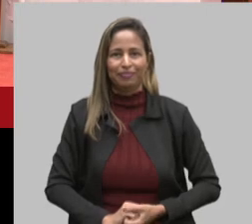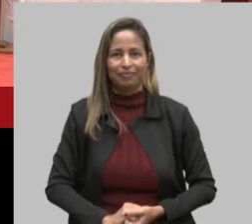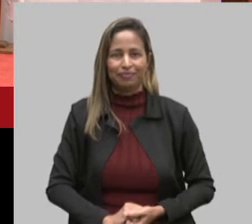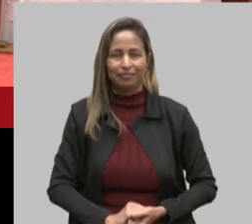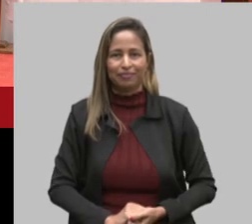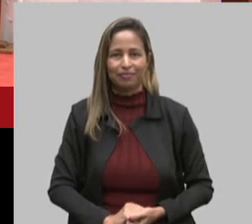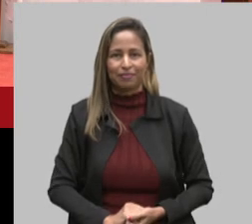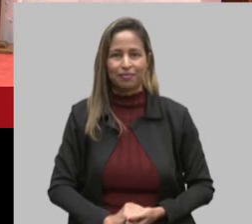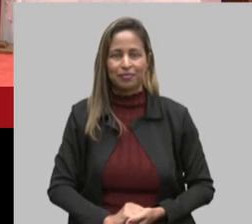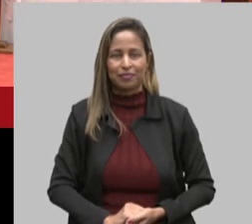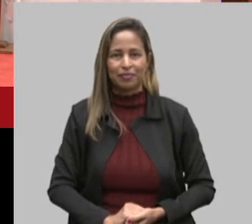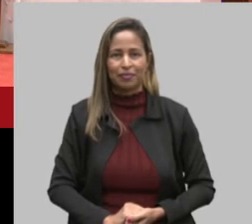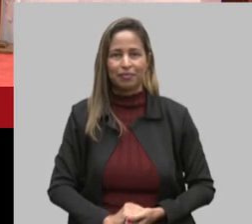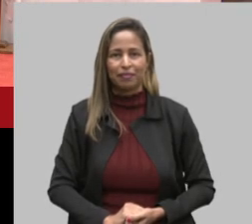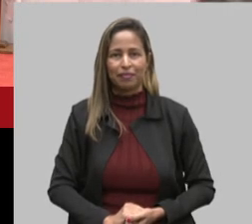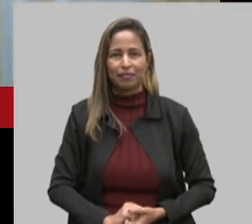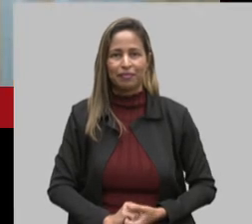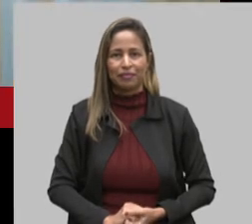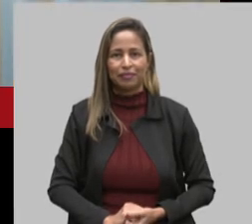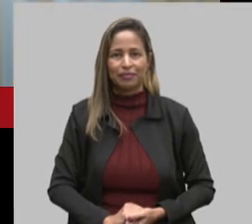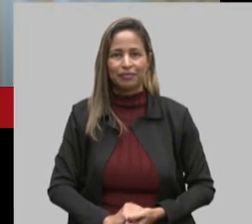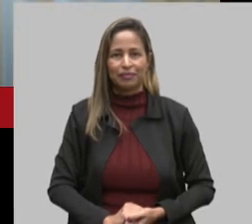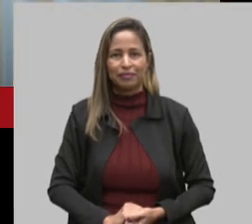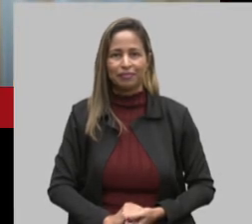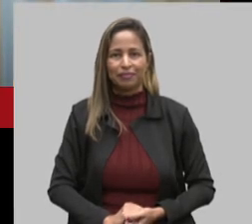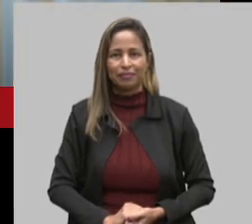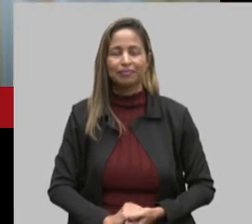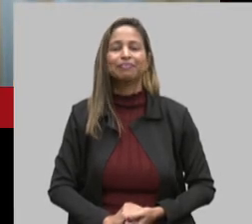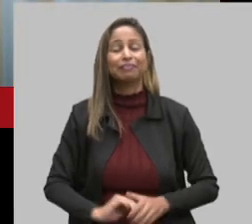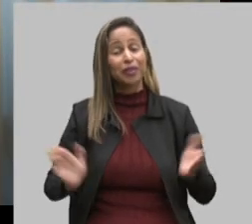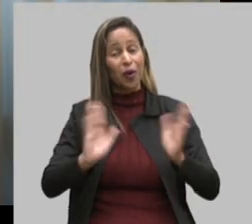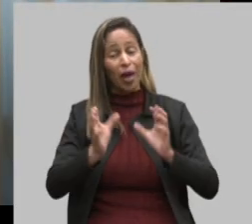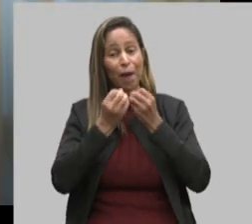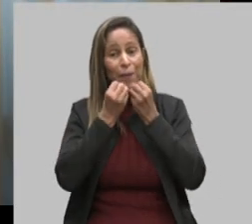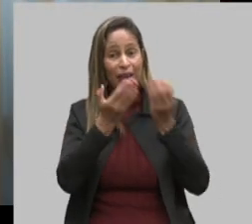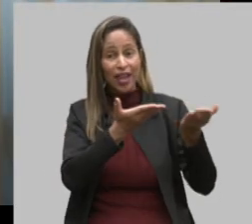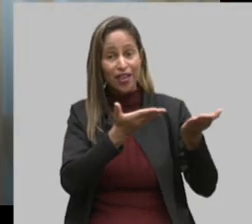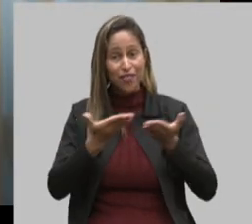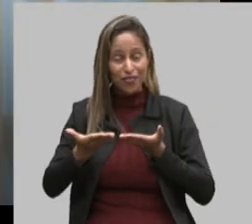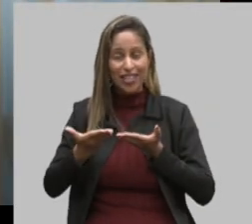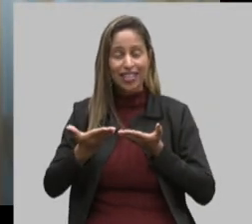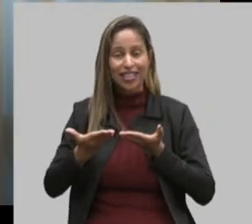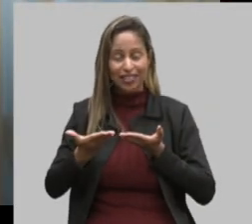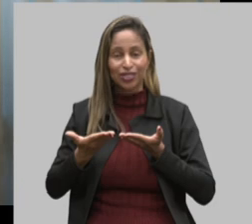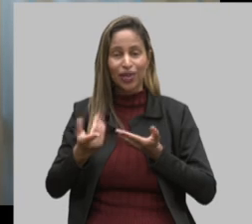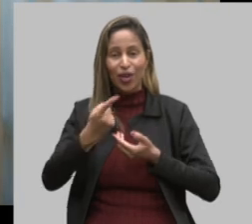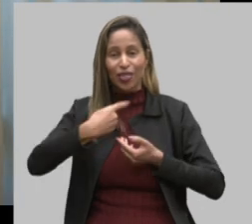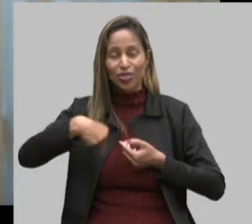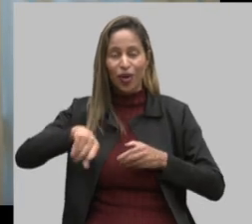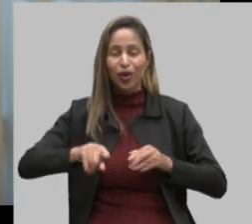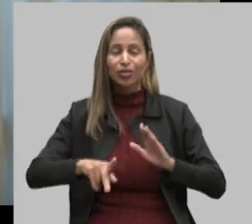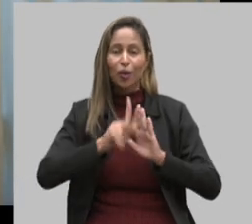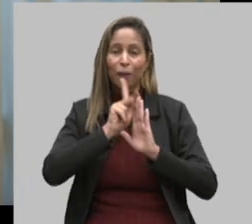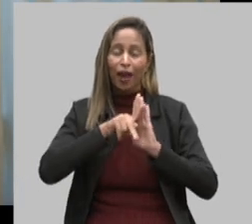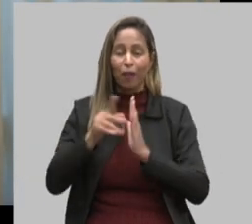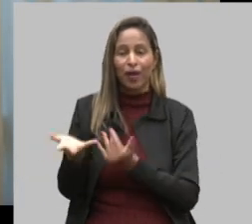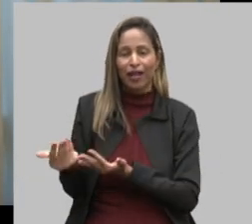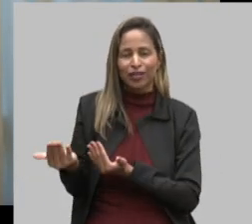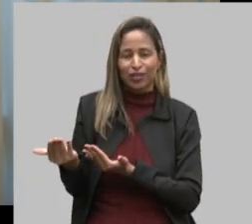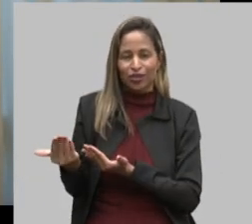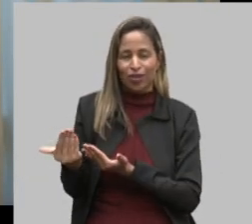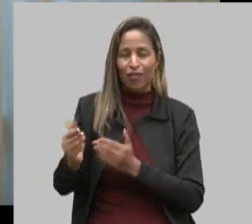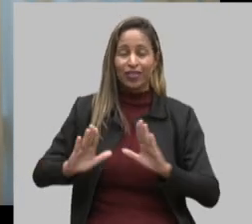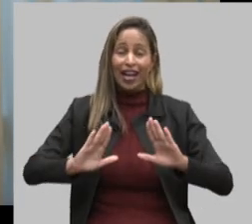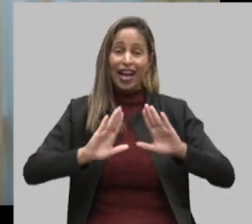Leite Olá sejam bem-vindos à 20ª edição da Etapa Estadual do nosso Parlamento jovem a assembleia é uma